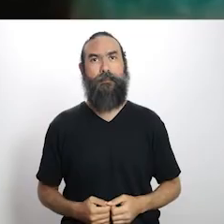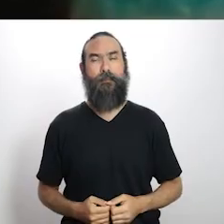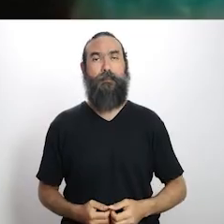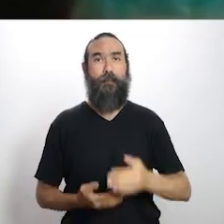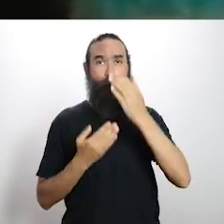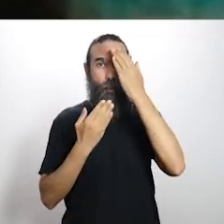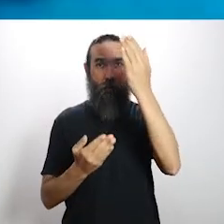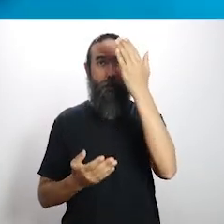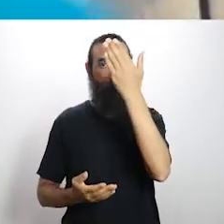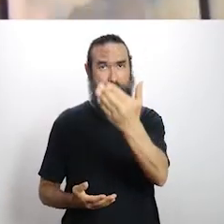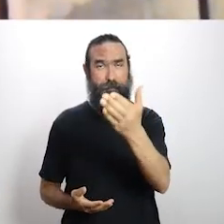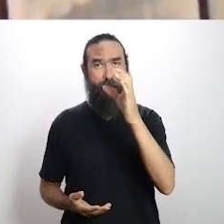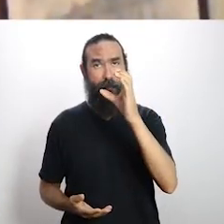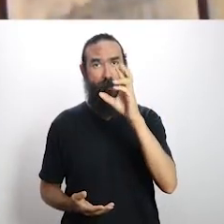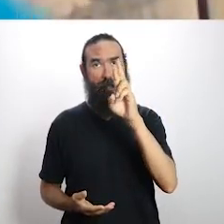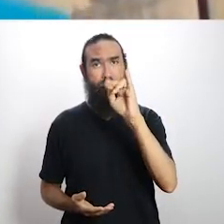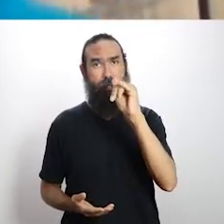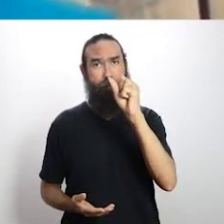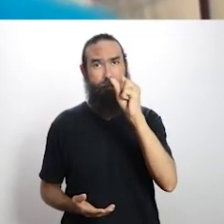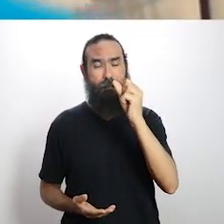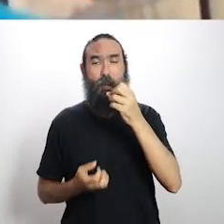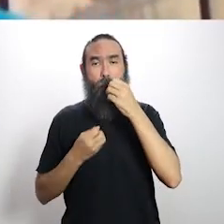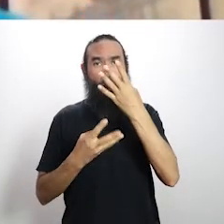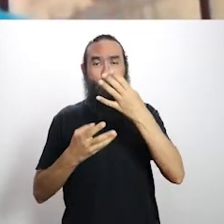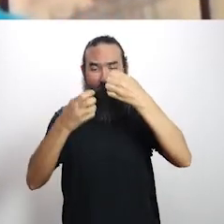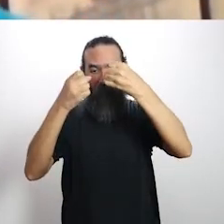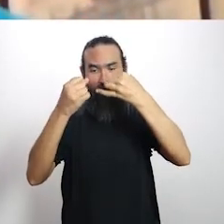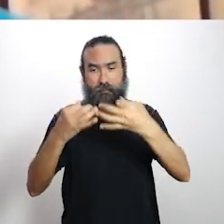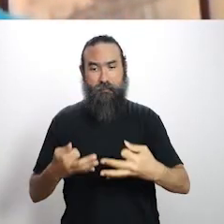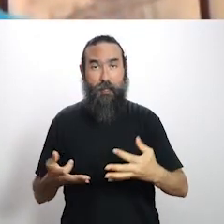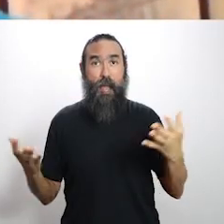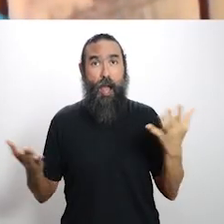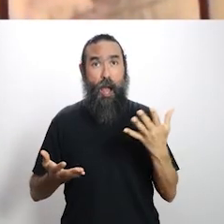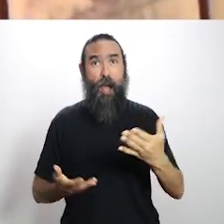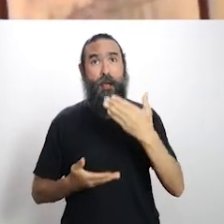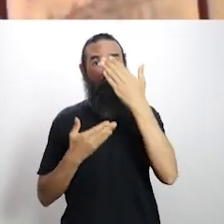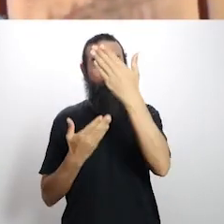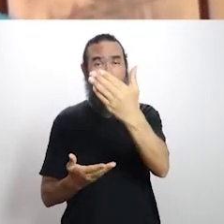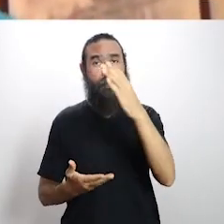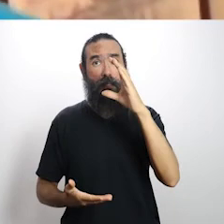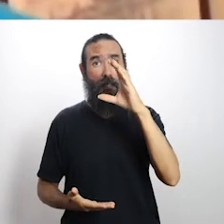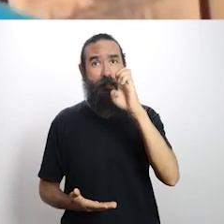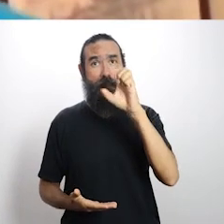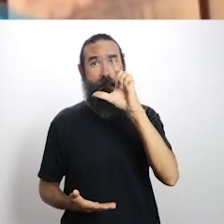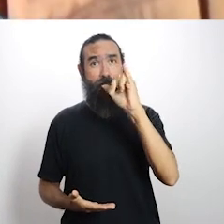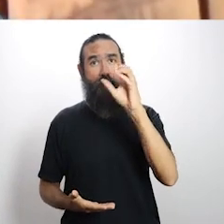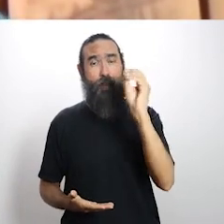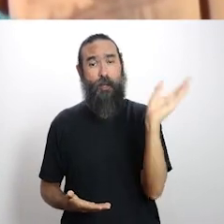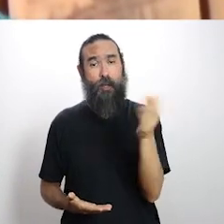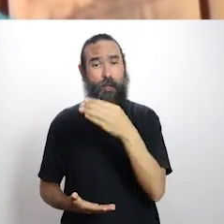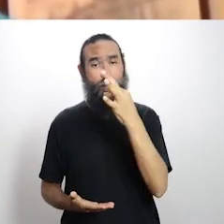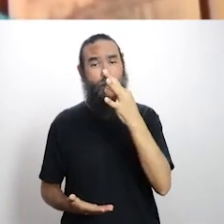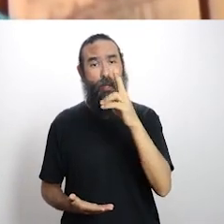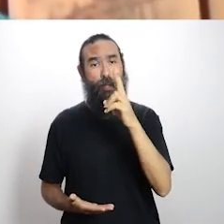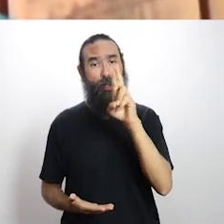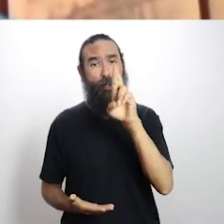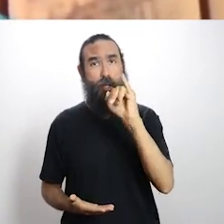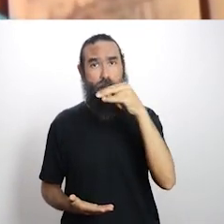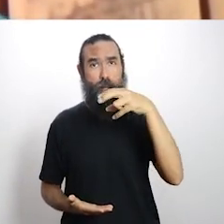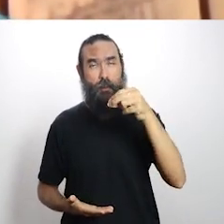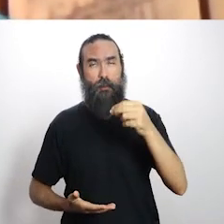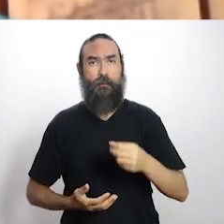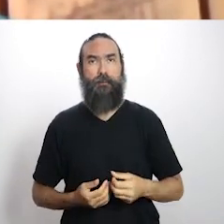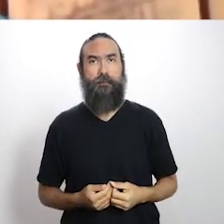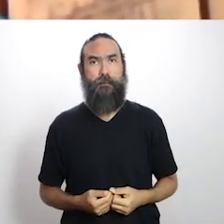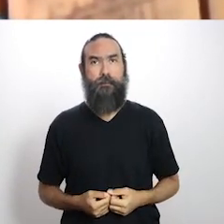boa tarde a felicidade está aqui logo de chegada já encontrar amigos assim de